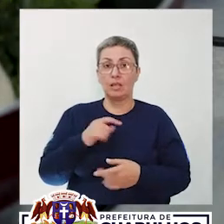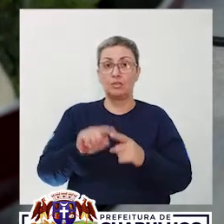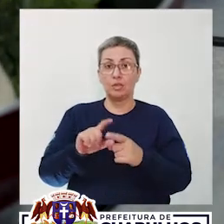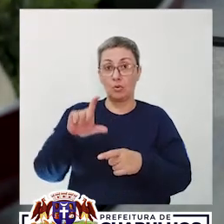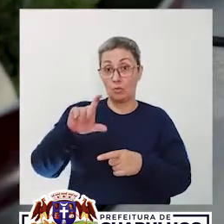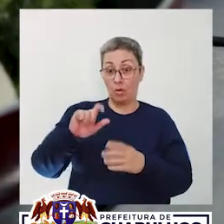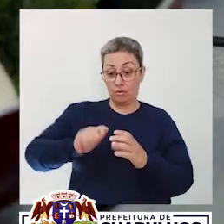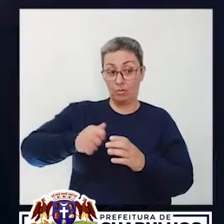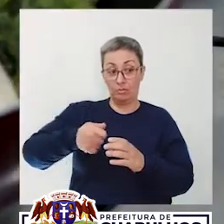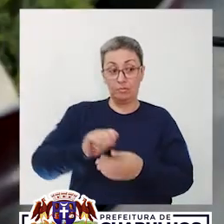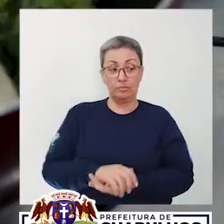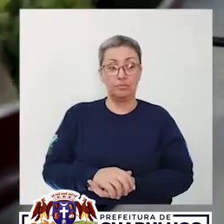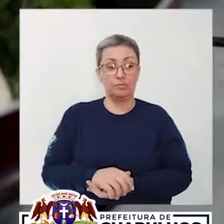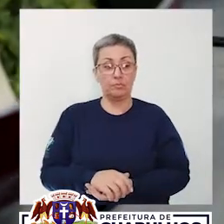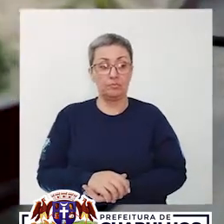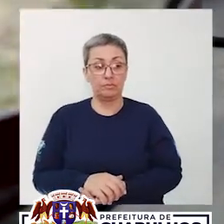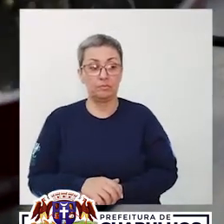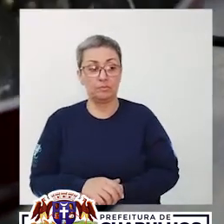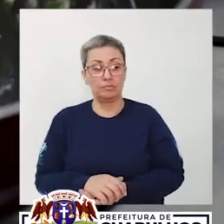Aqui é uma caixinha de creme de leite.